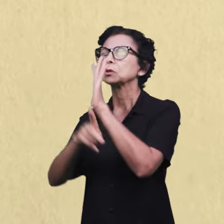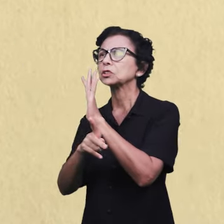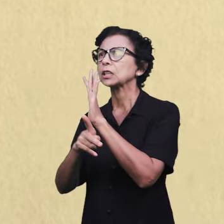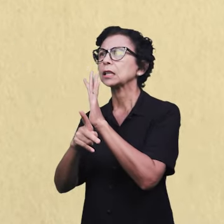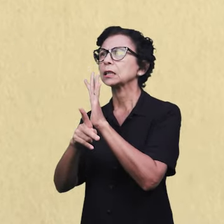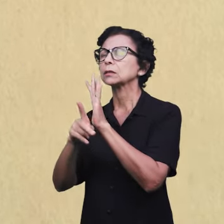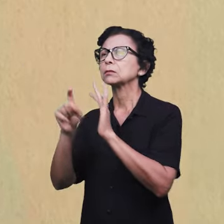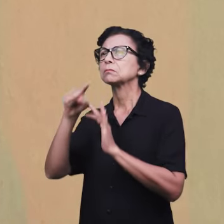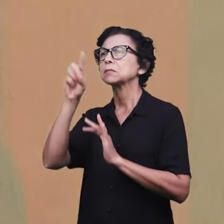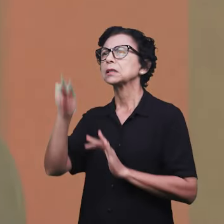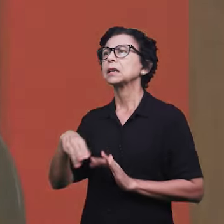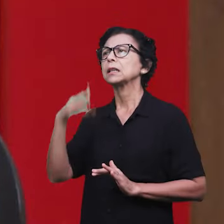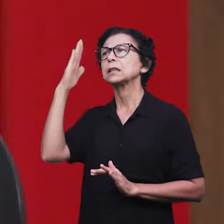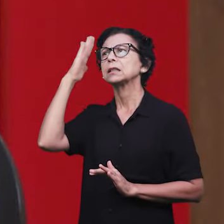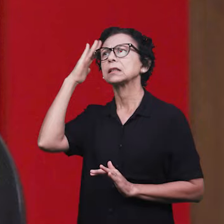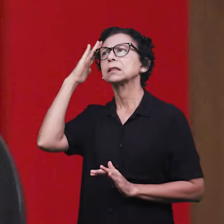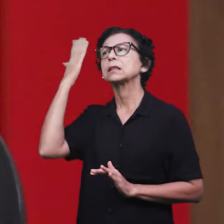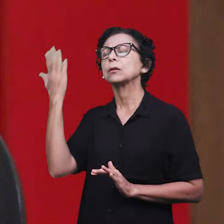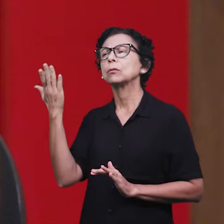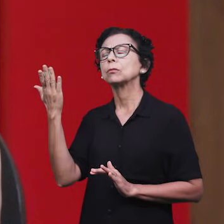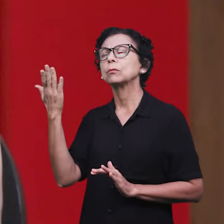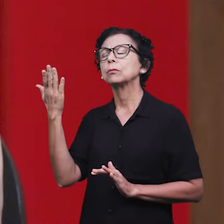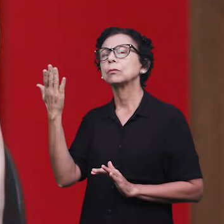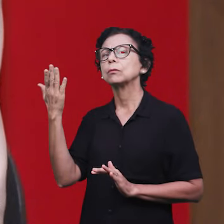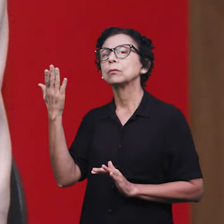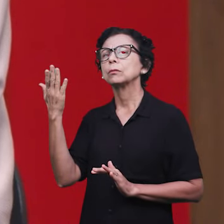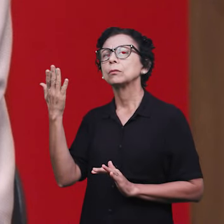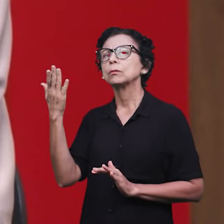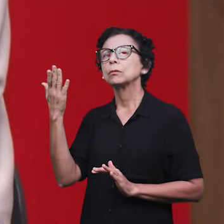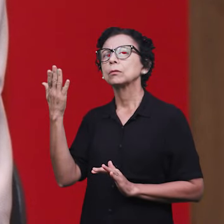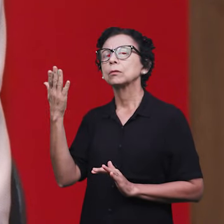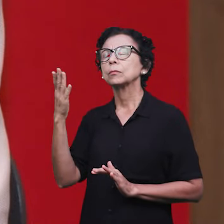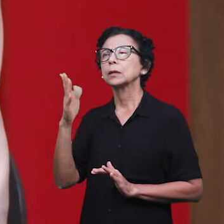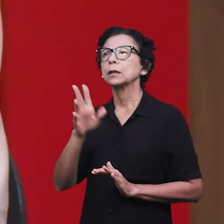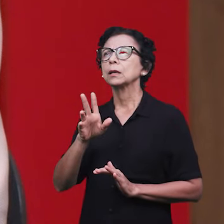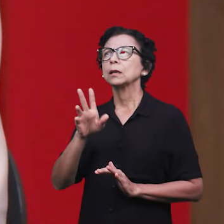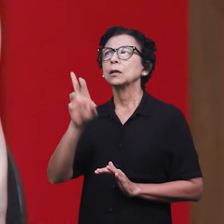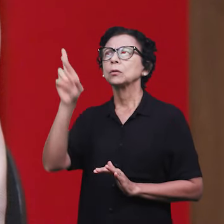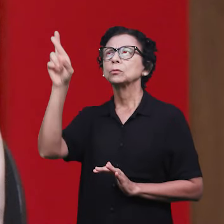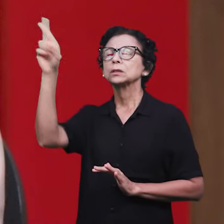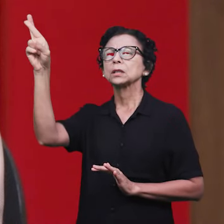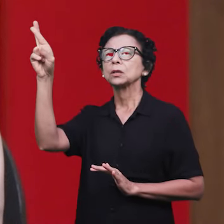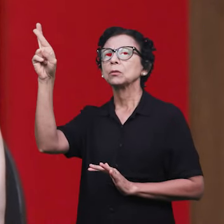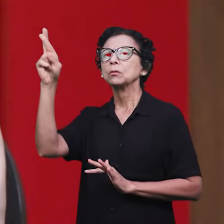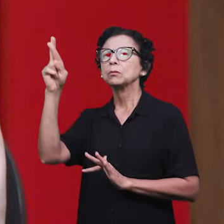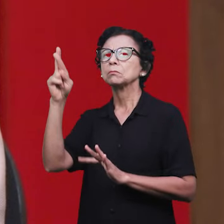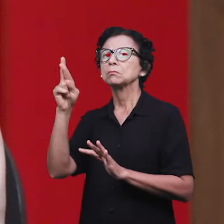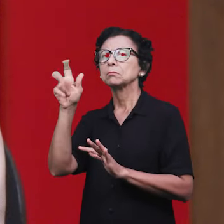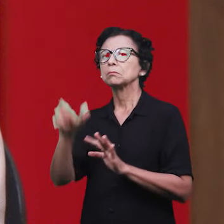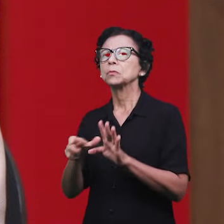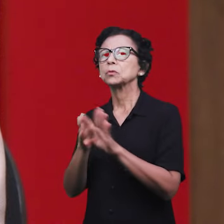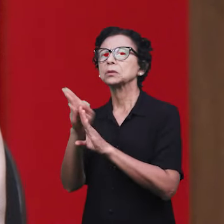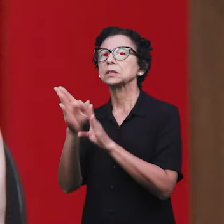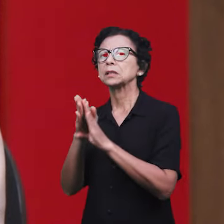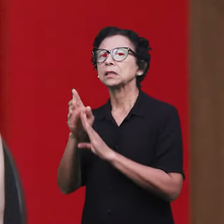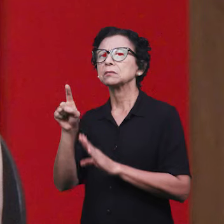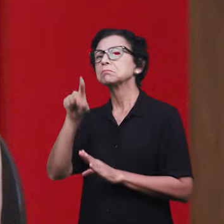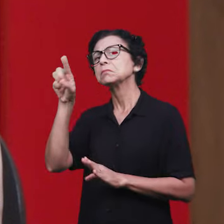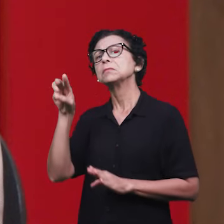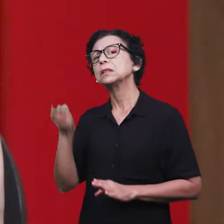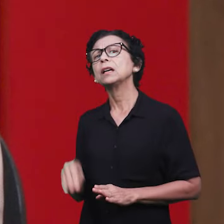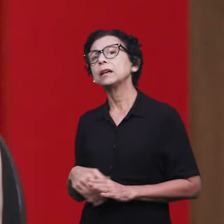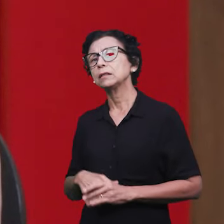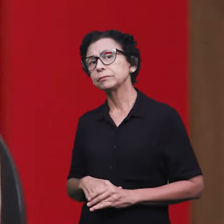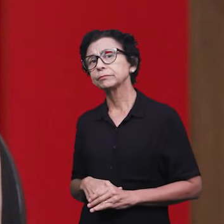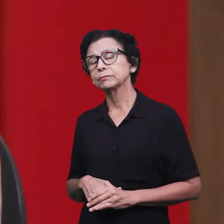conselheiro? Aqui é Paulo escrevendo aos Romanos, e ele falando exatamente de